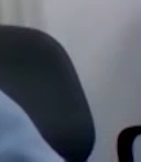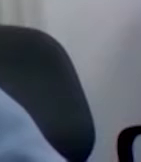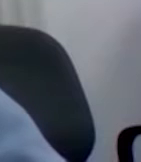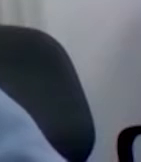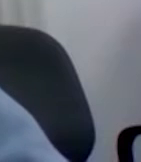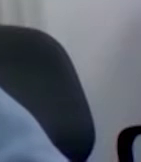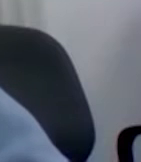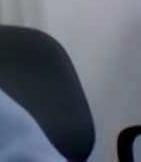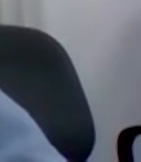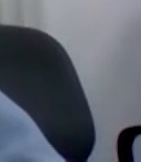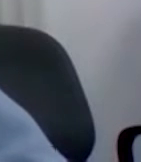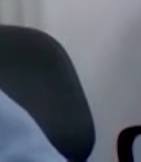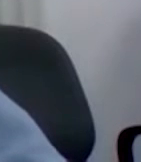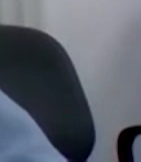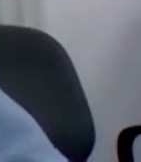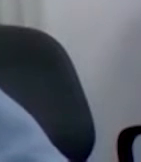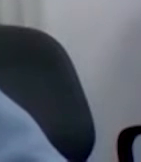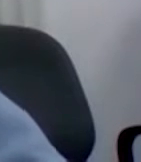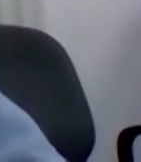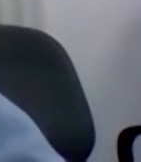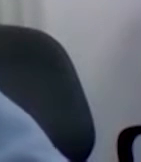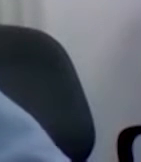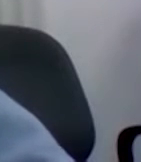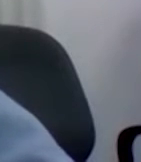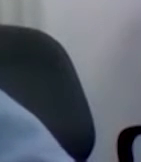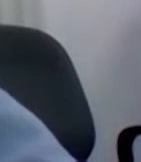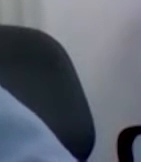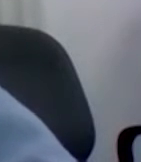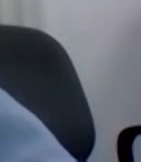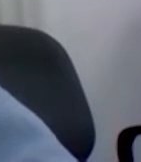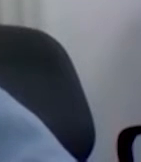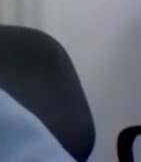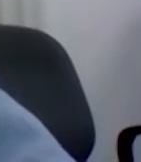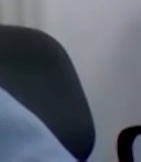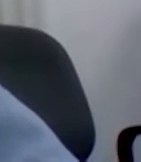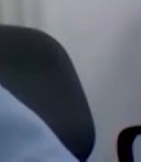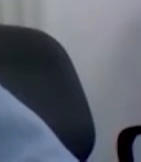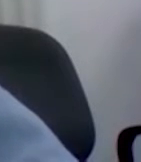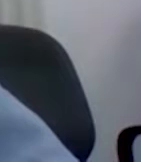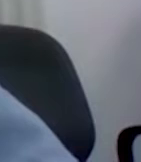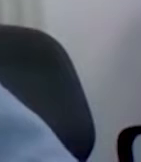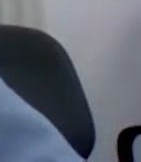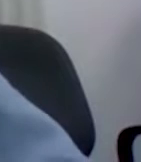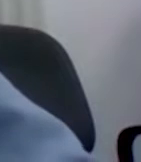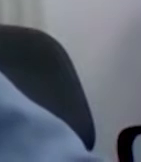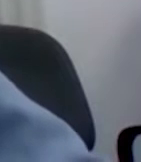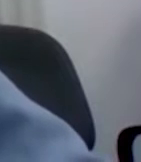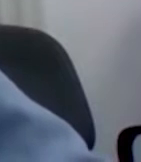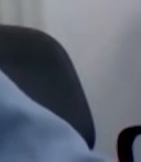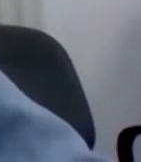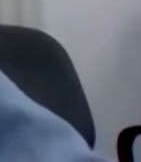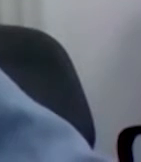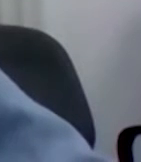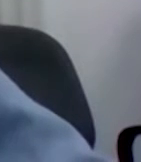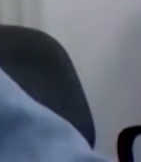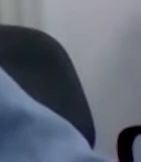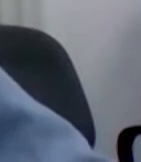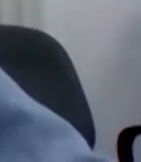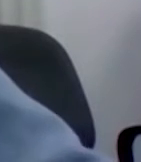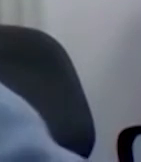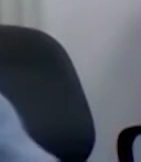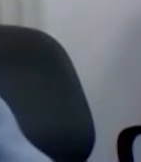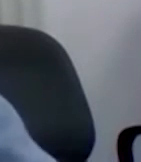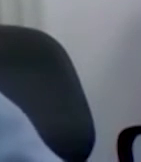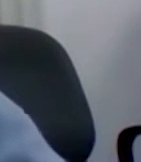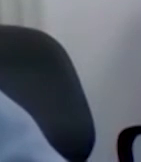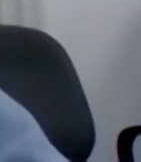o delineamento legal das áreas onde a gente pode aplicar os recursos vindos das multas de trânsito.